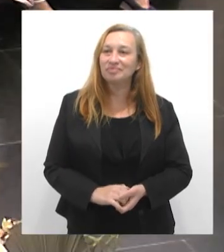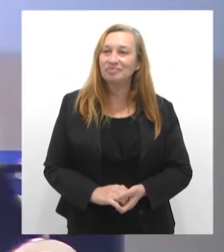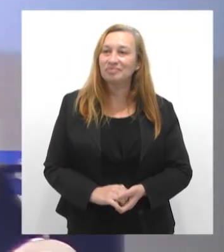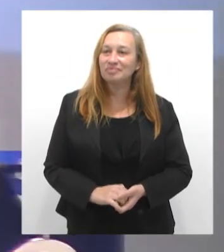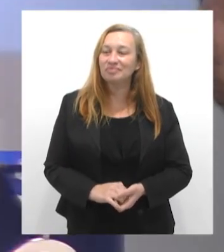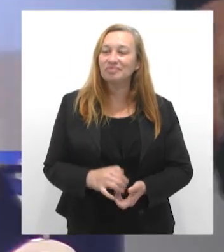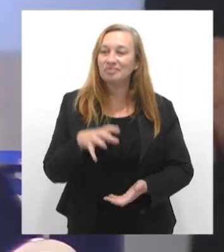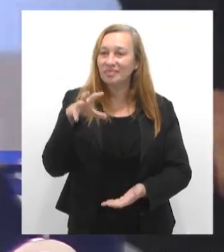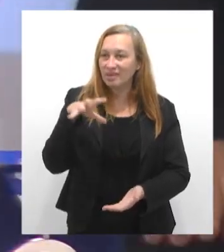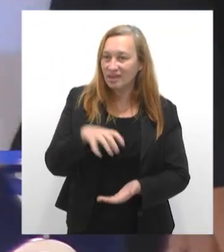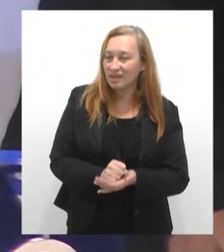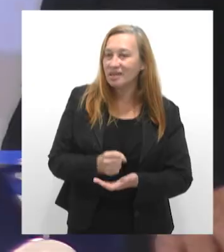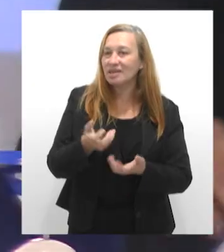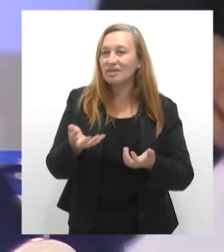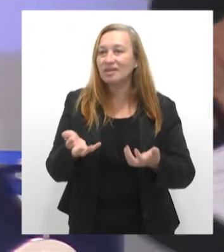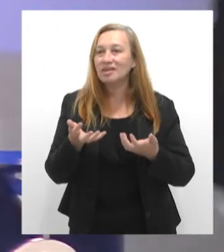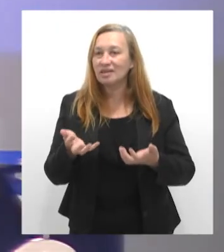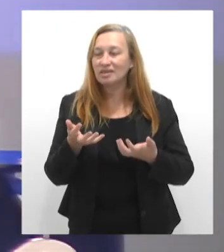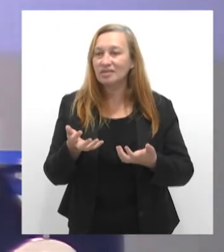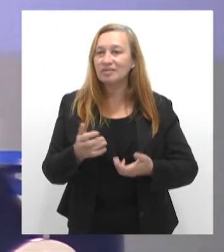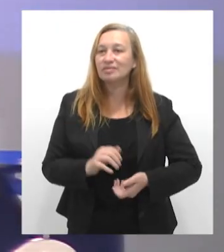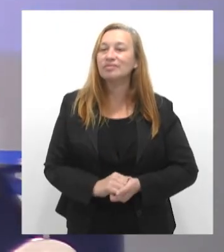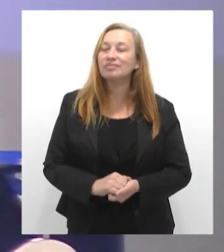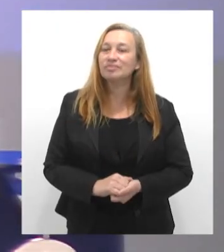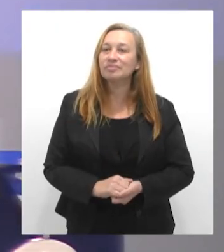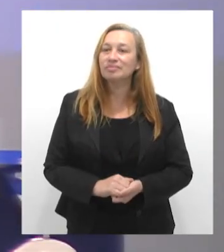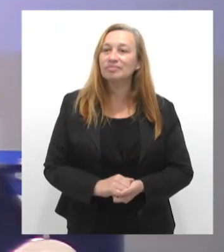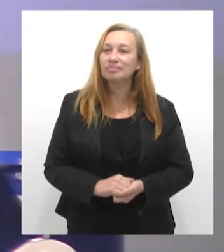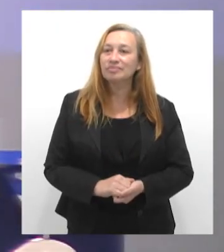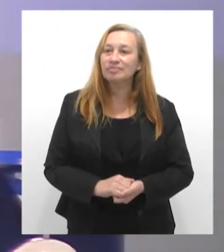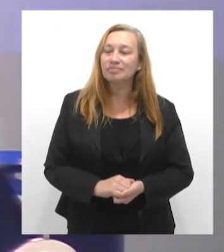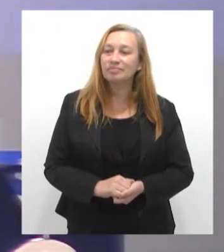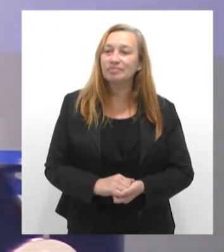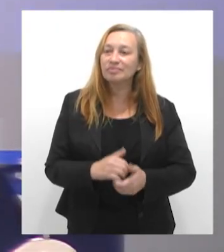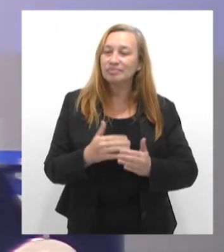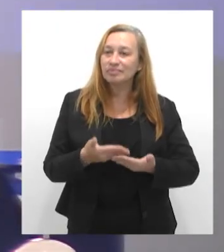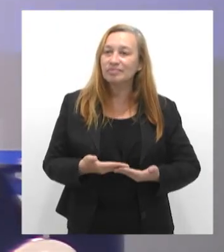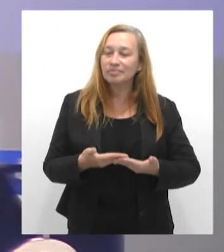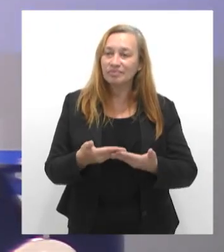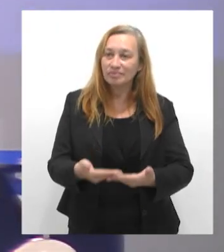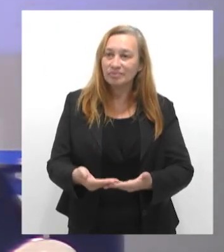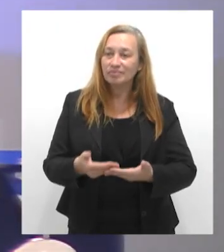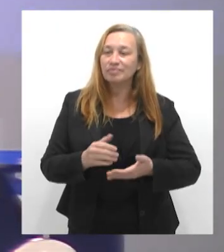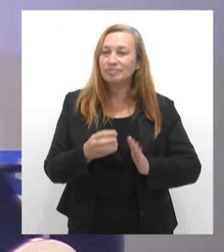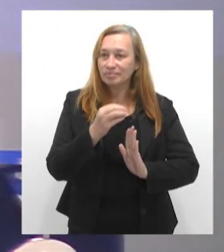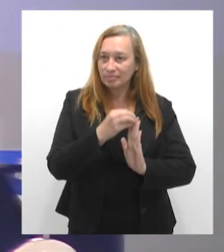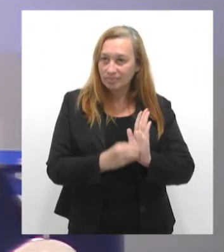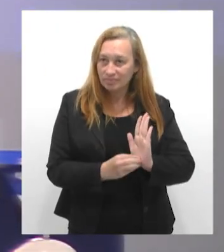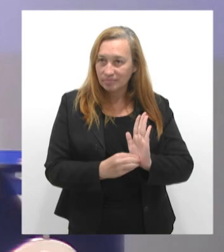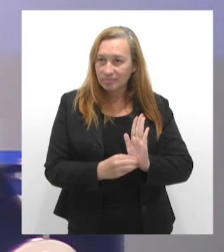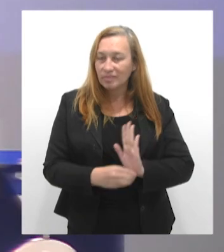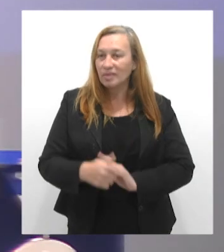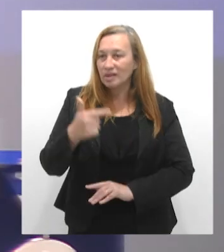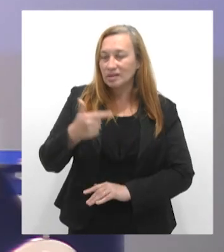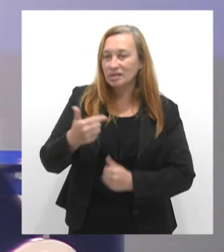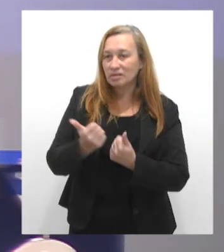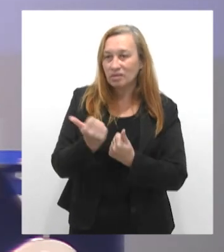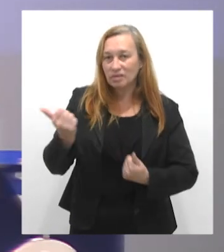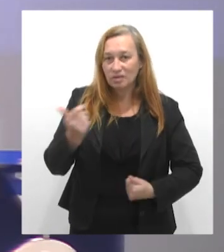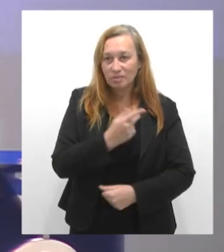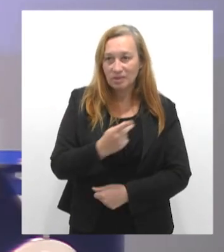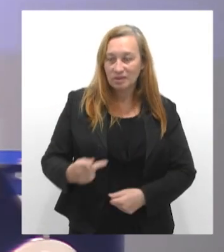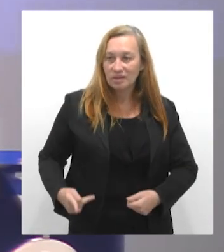Queria registrar o ofício encaminhado pela nossa segunda